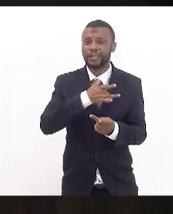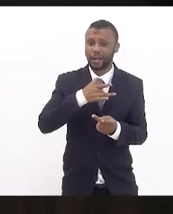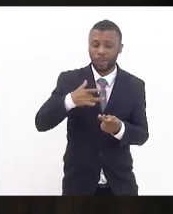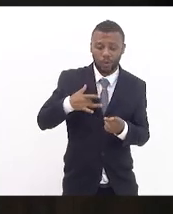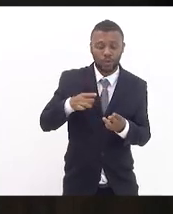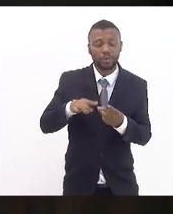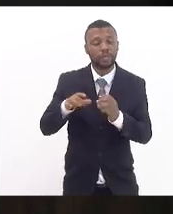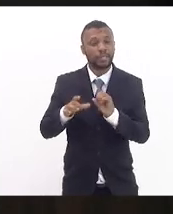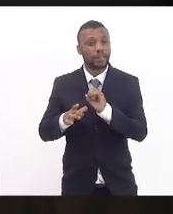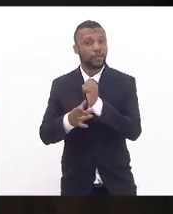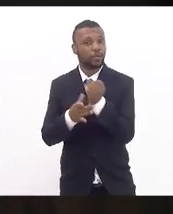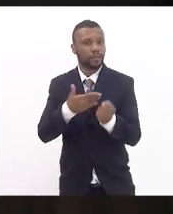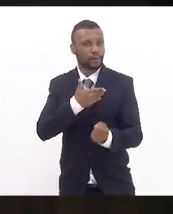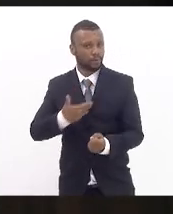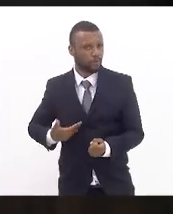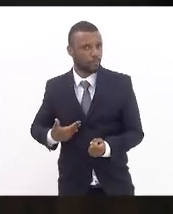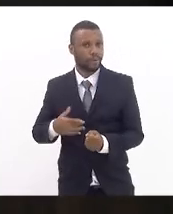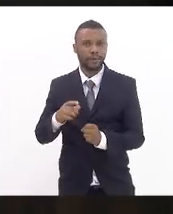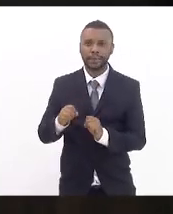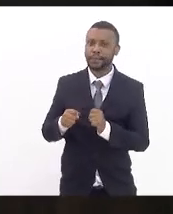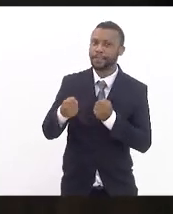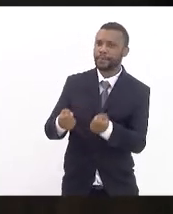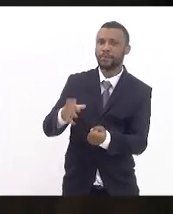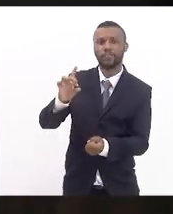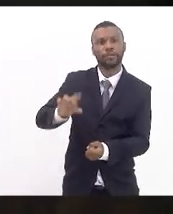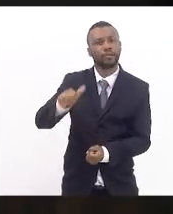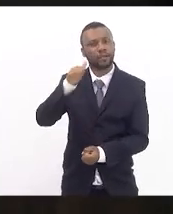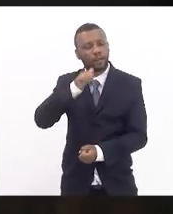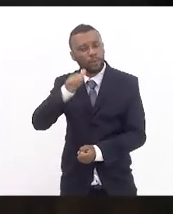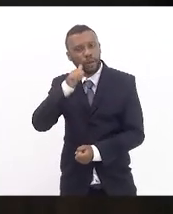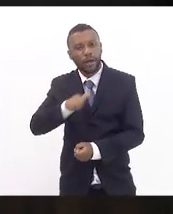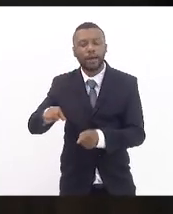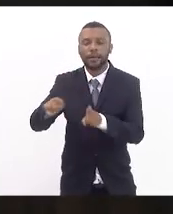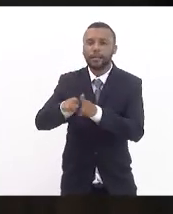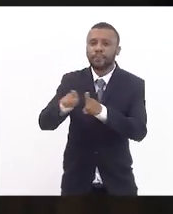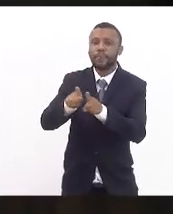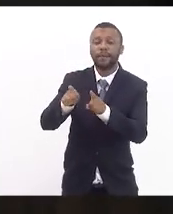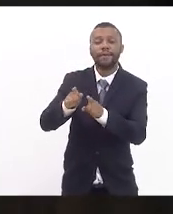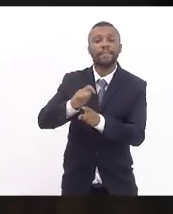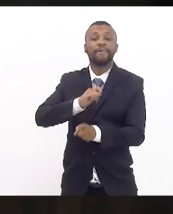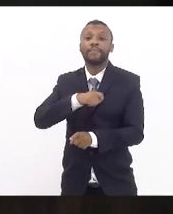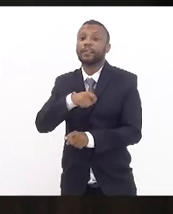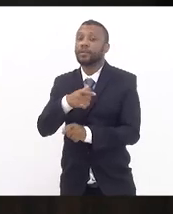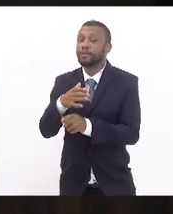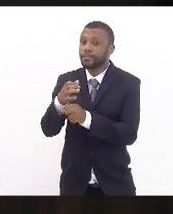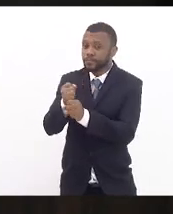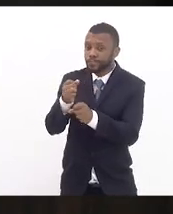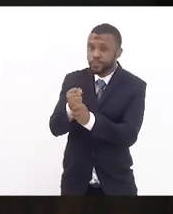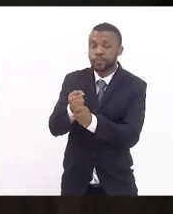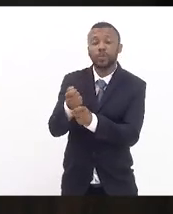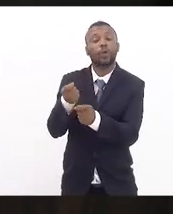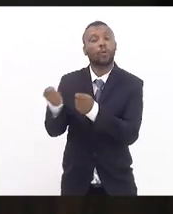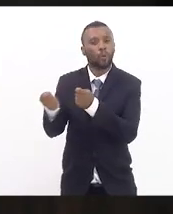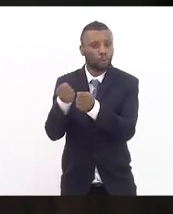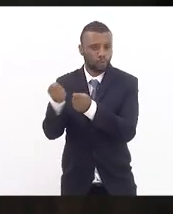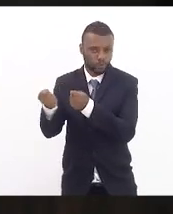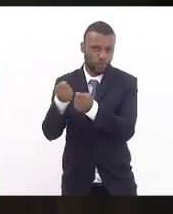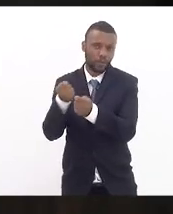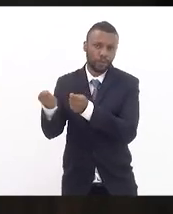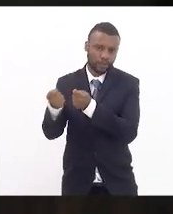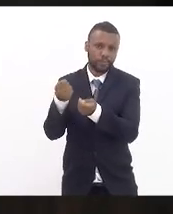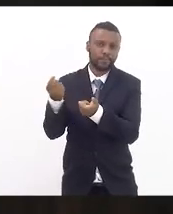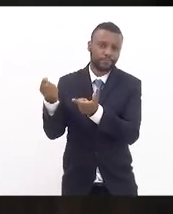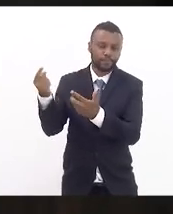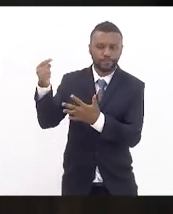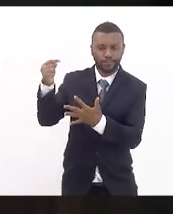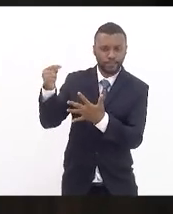Polícia, Defesa do Direito da Mulher e de Orçamento, Finanças, Fiscalização Financeira e Controle, às emendas de plenário. Para emitir parecer pela Comissão de Constituição e